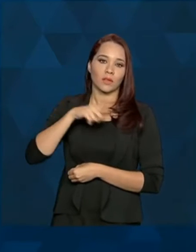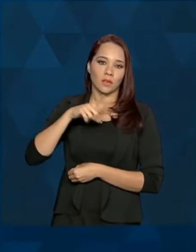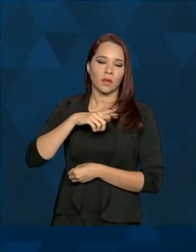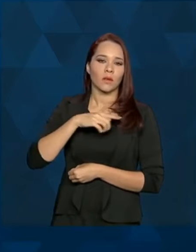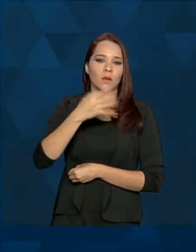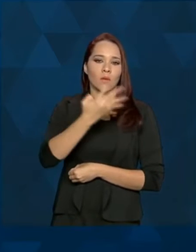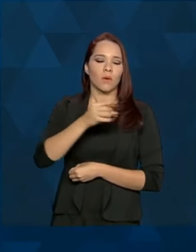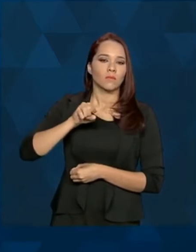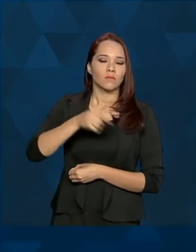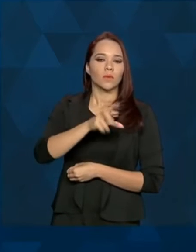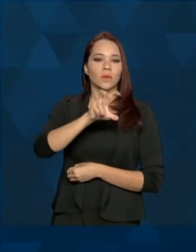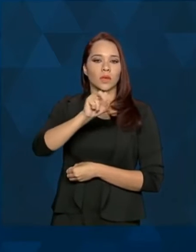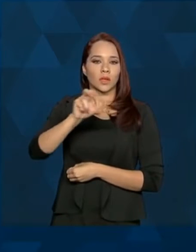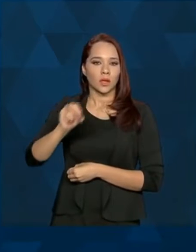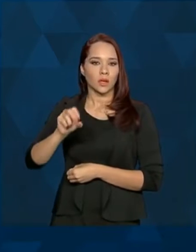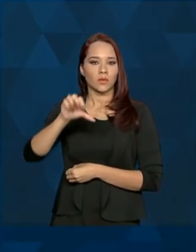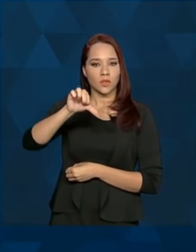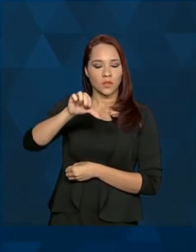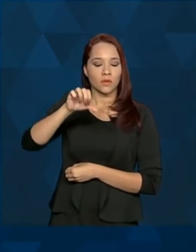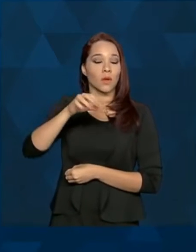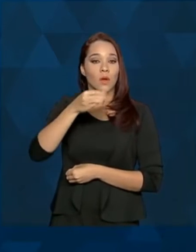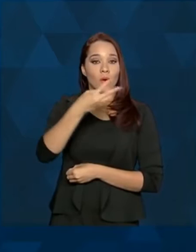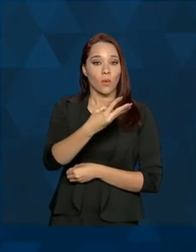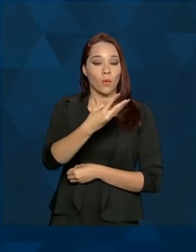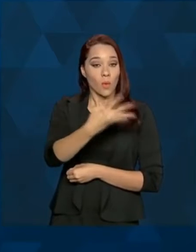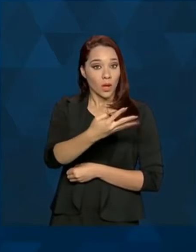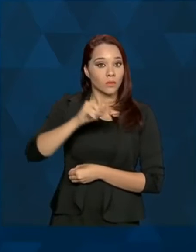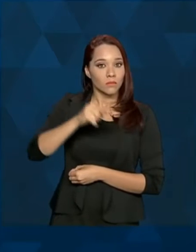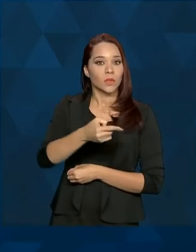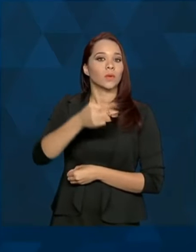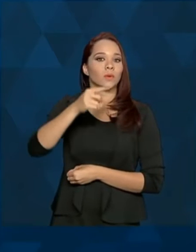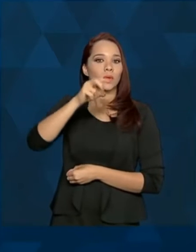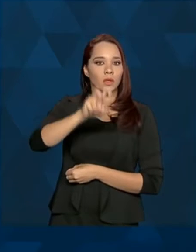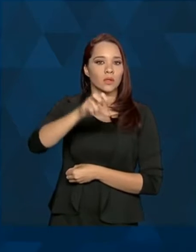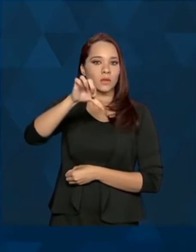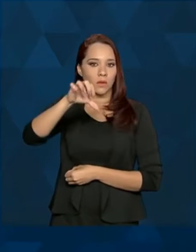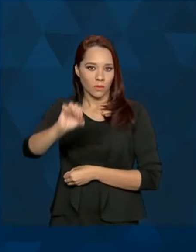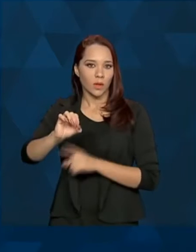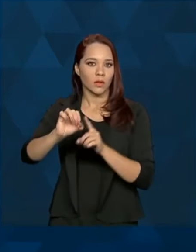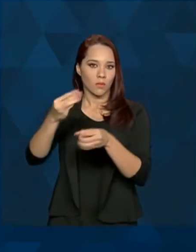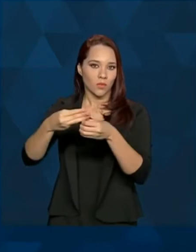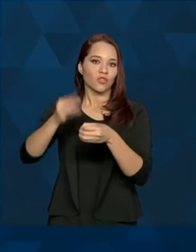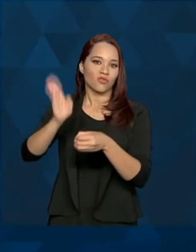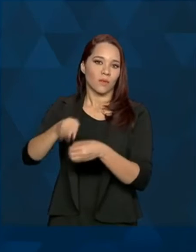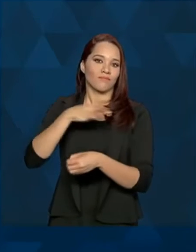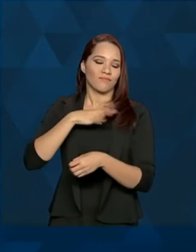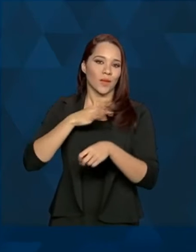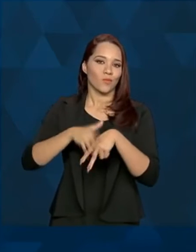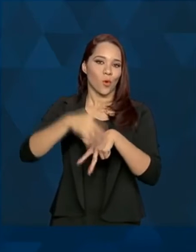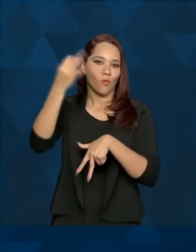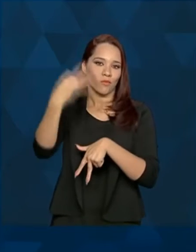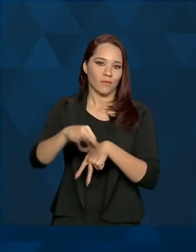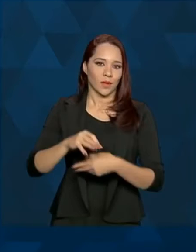cerca de 4.590 municípios já tem registros de caso, o que dá uma